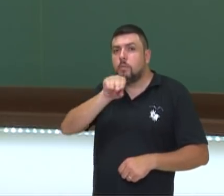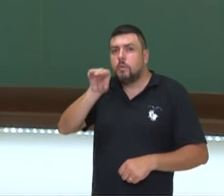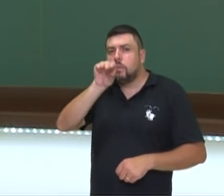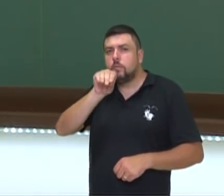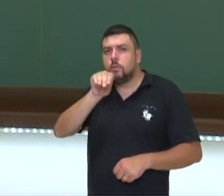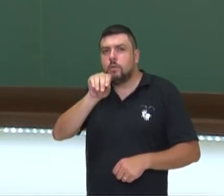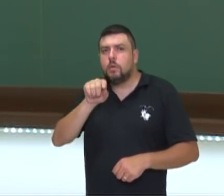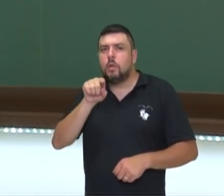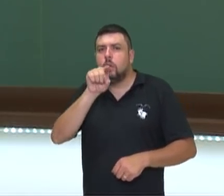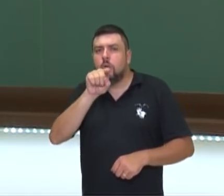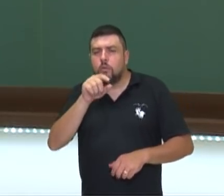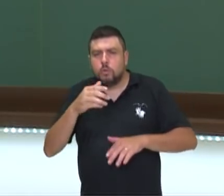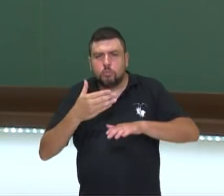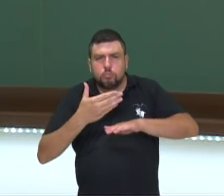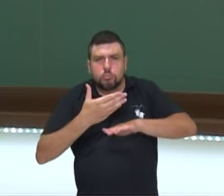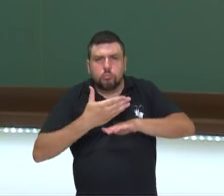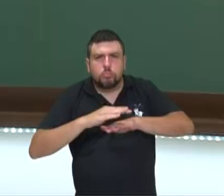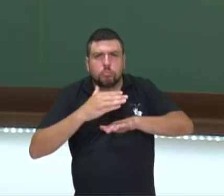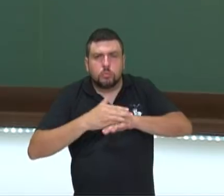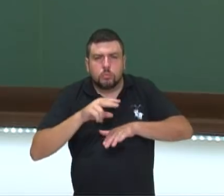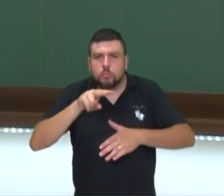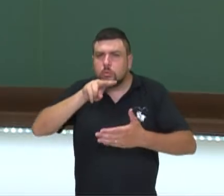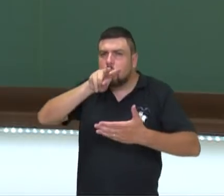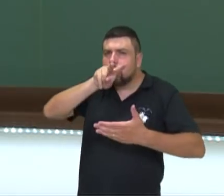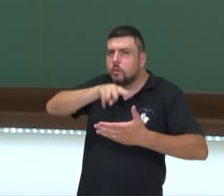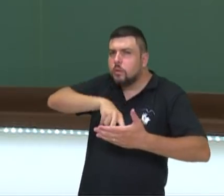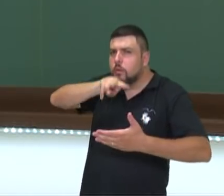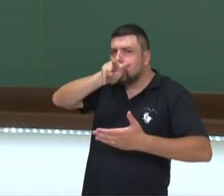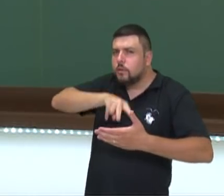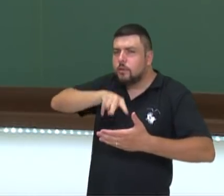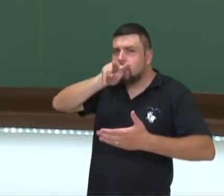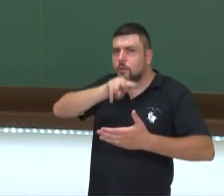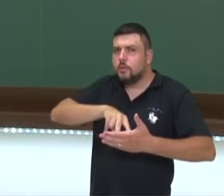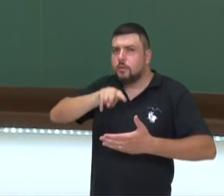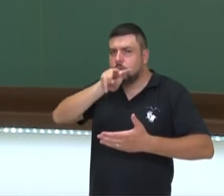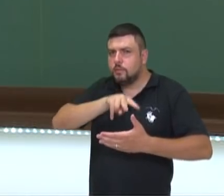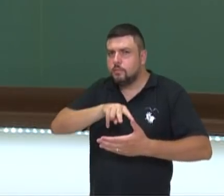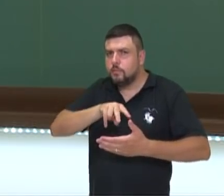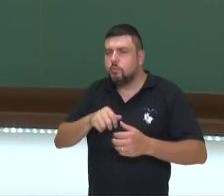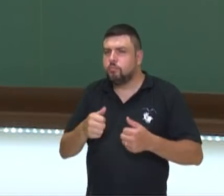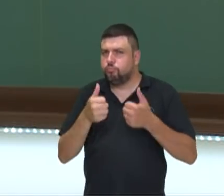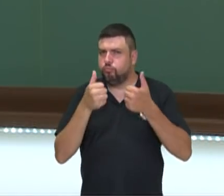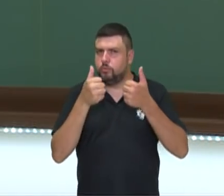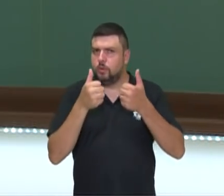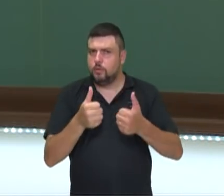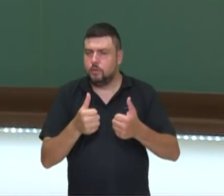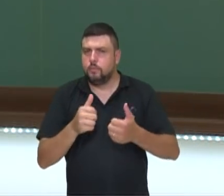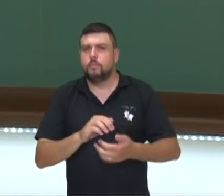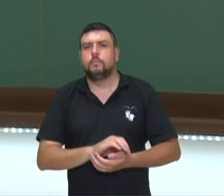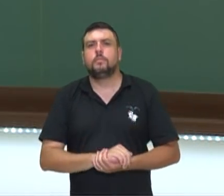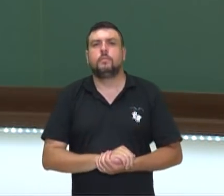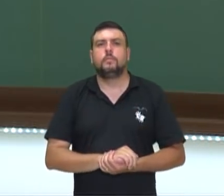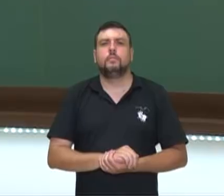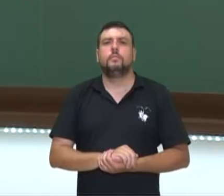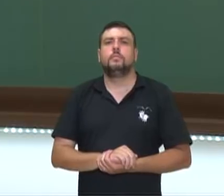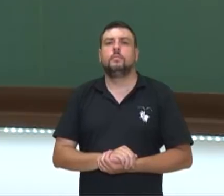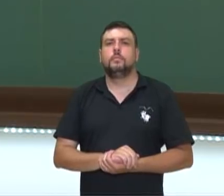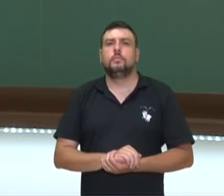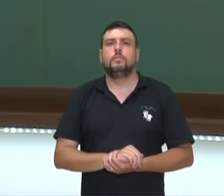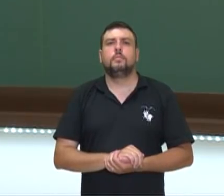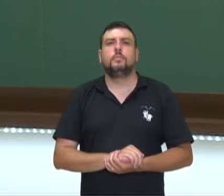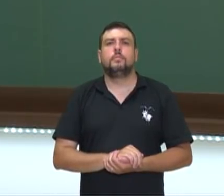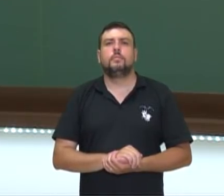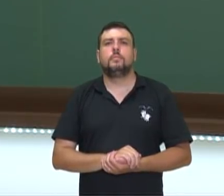vai repetir. Então, eu falo e você repete logo em seguida para a gente praticar a pronúncia, beleza? Então, vamos